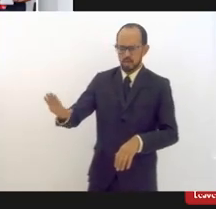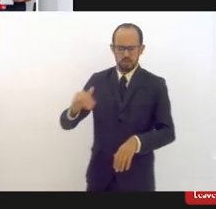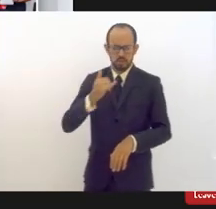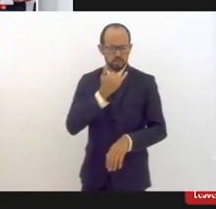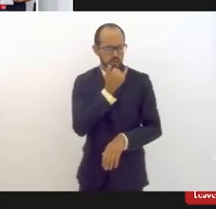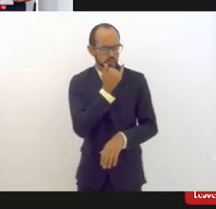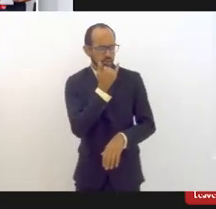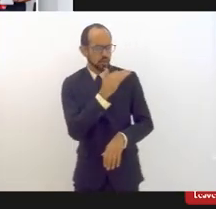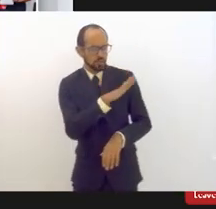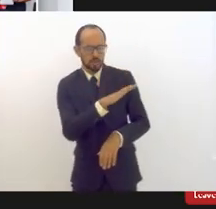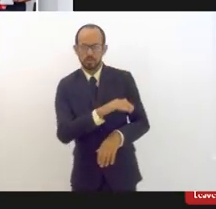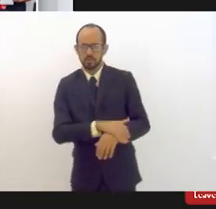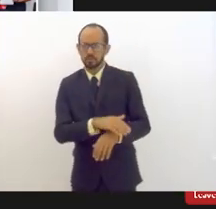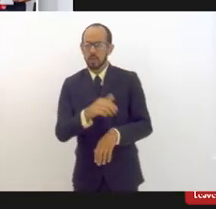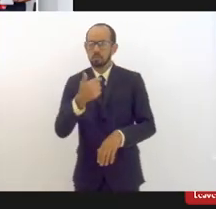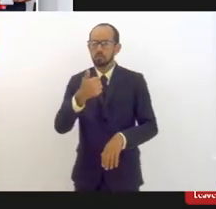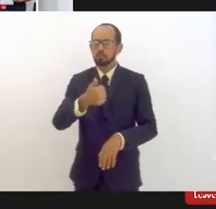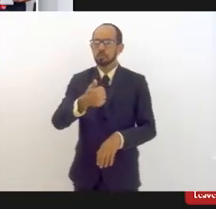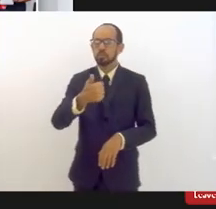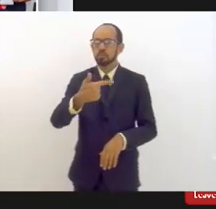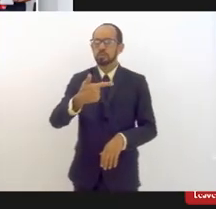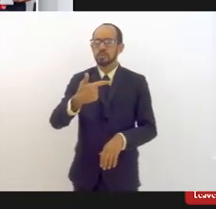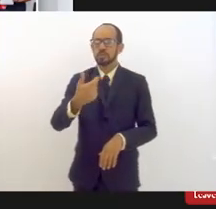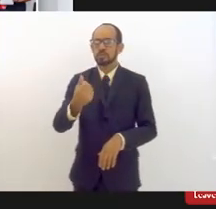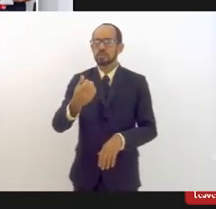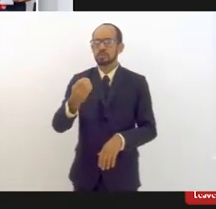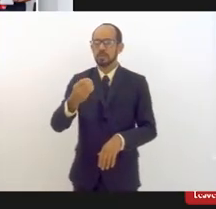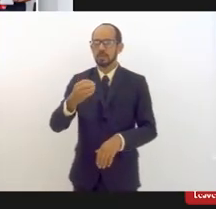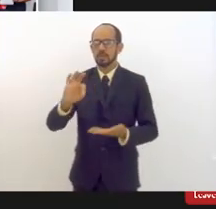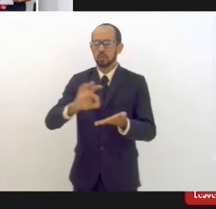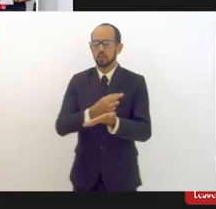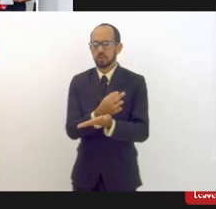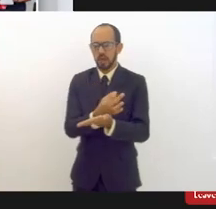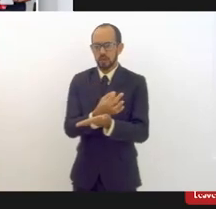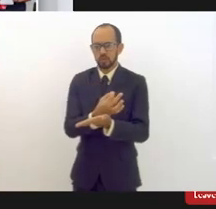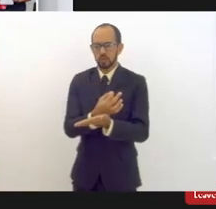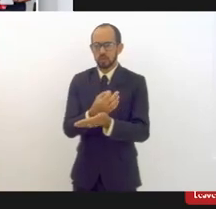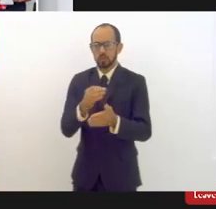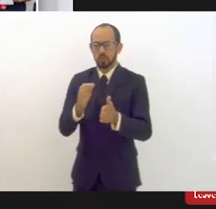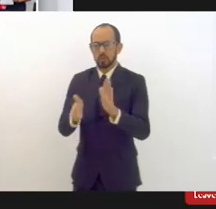Então, 1.260 contratos por prazo determinado, sendo